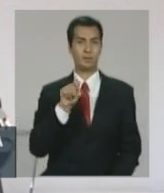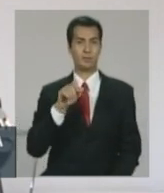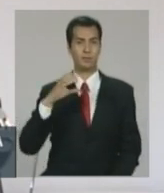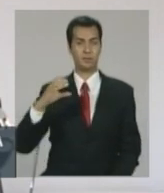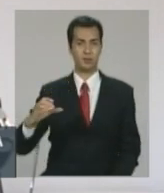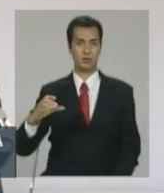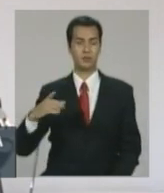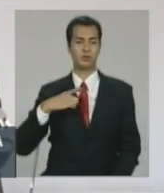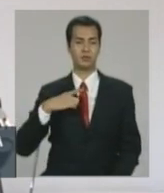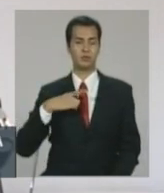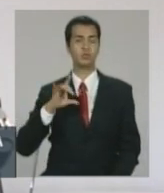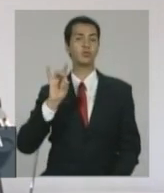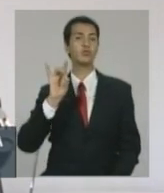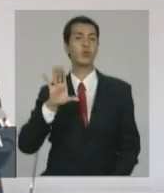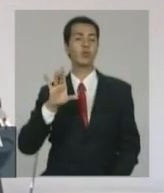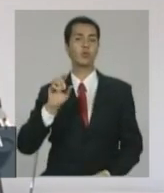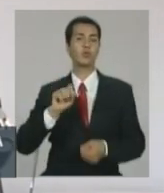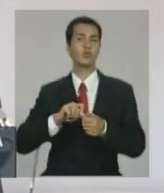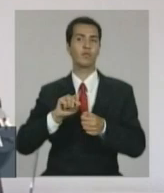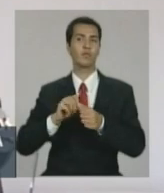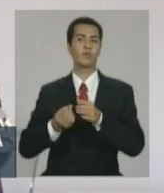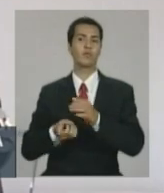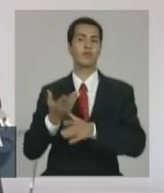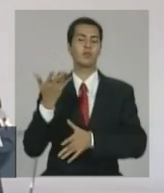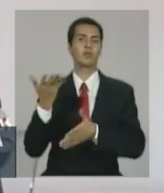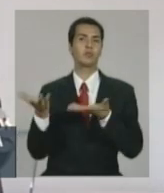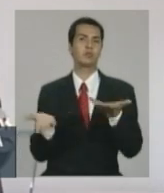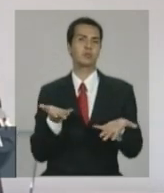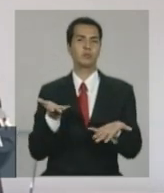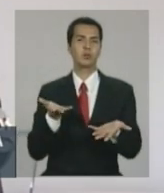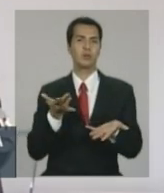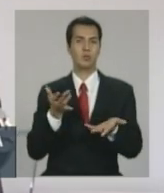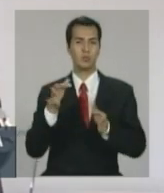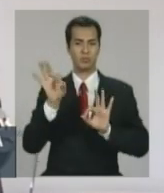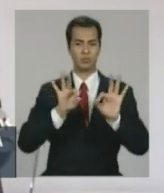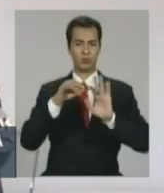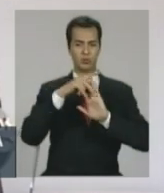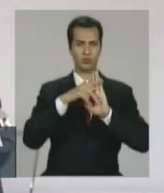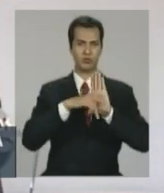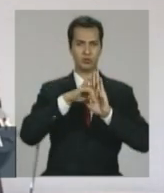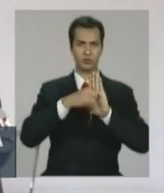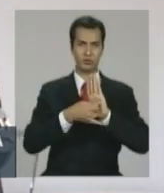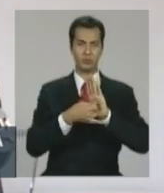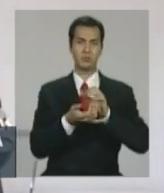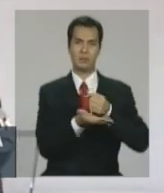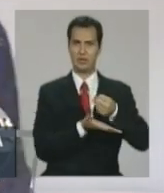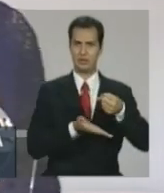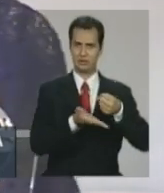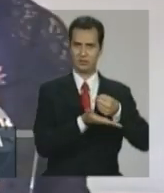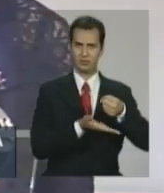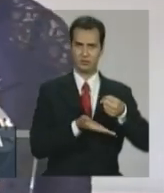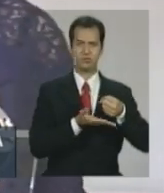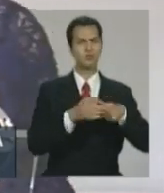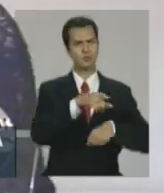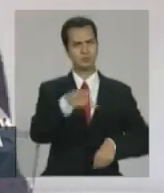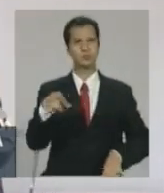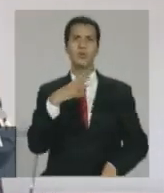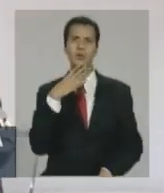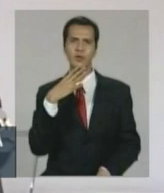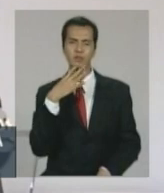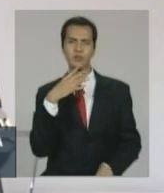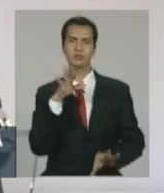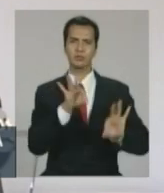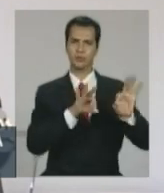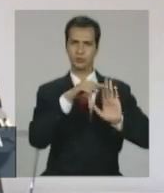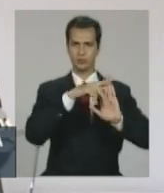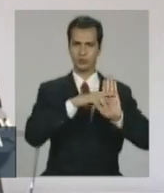vezes feito só com base em projeto básico. Projeto básico, como todo mundo sabe, ele não